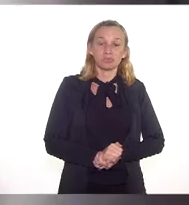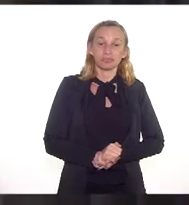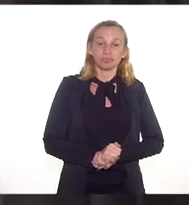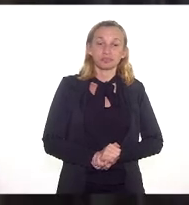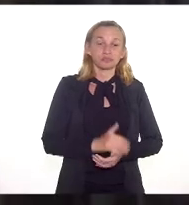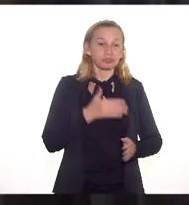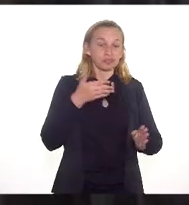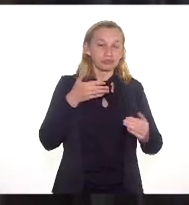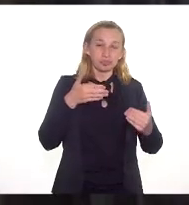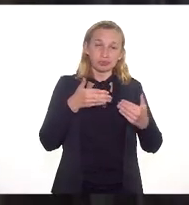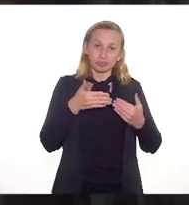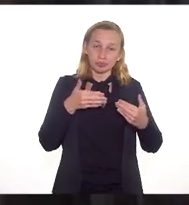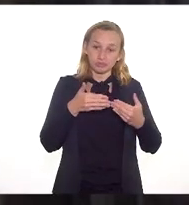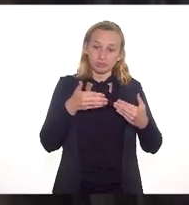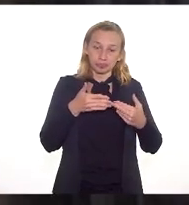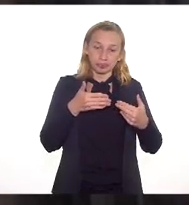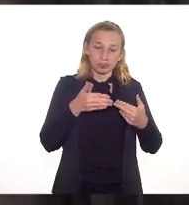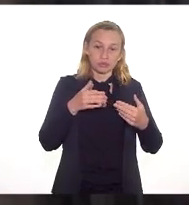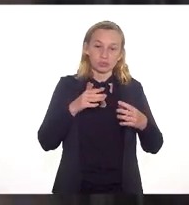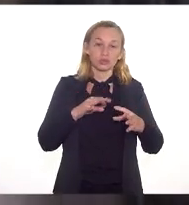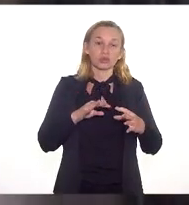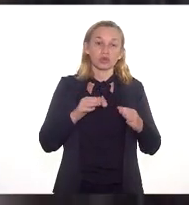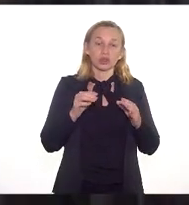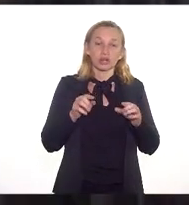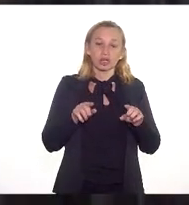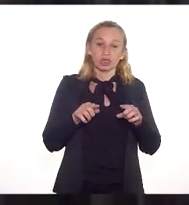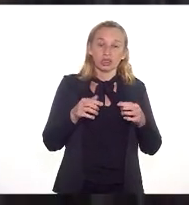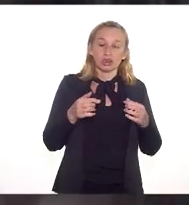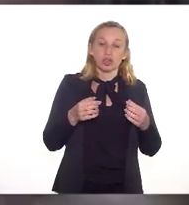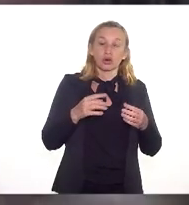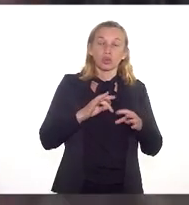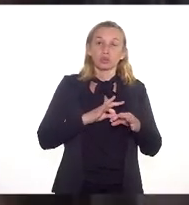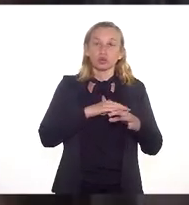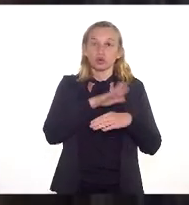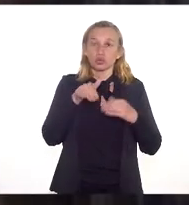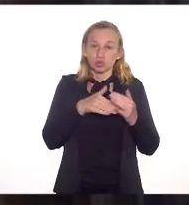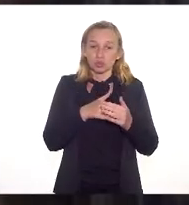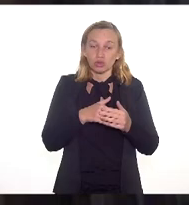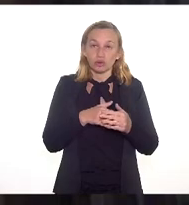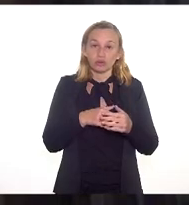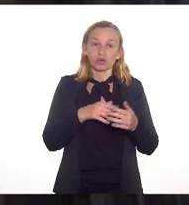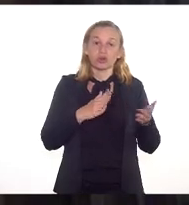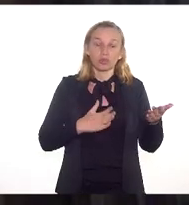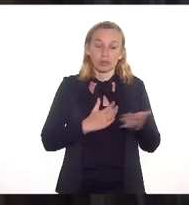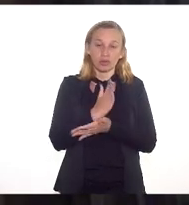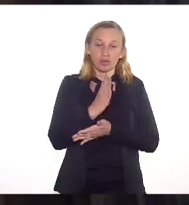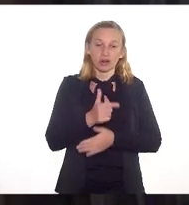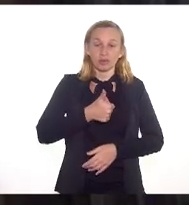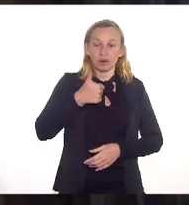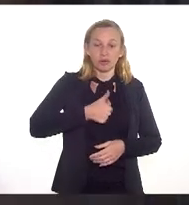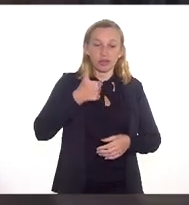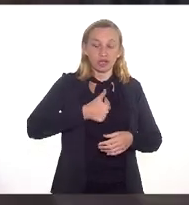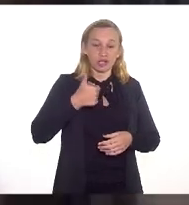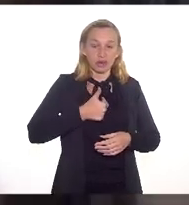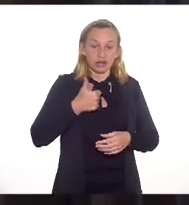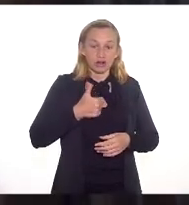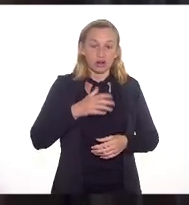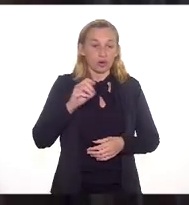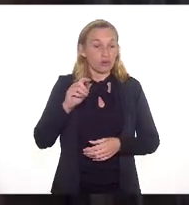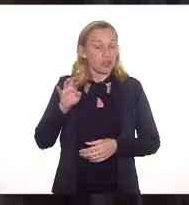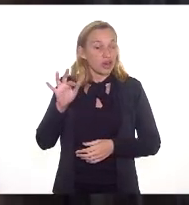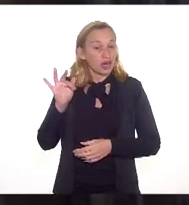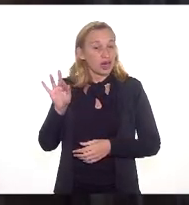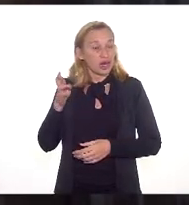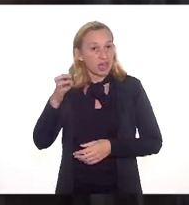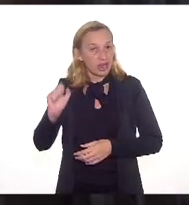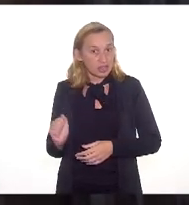inteiramente de acordo com aquilo que foi aprovado, por exemplo, na primeira Conferência Nacional de Saúde, na primeira Conferência Nacional